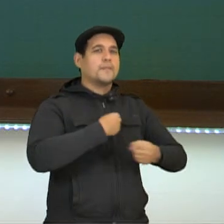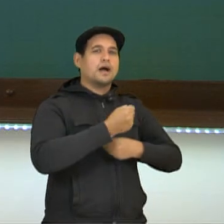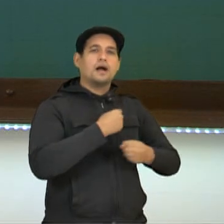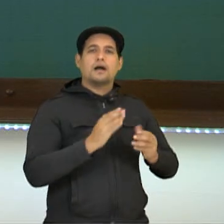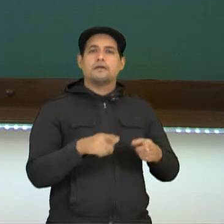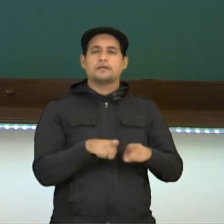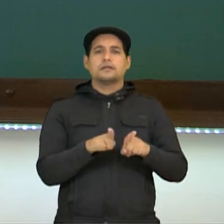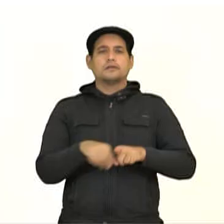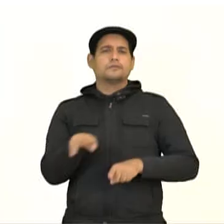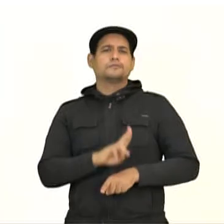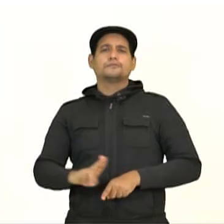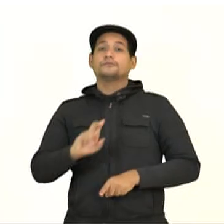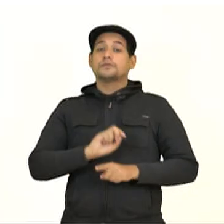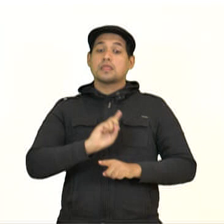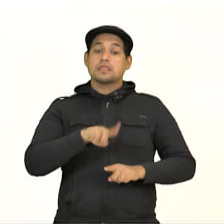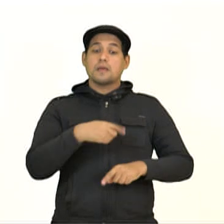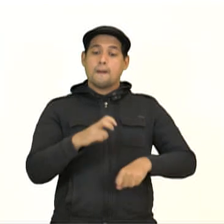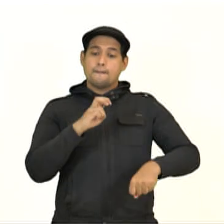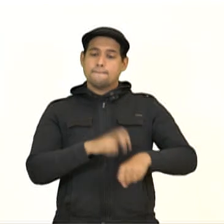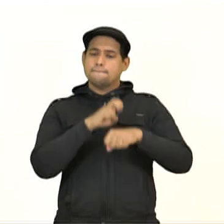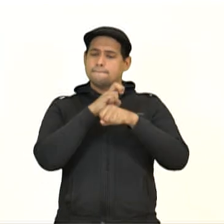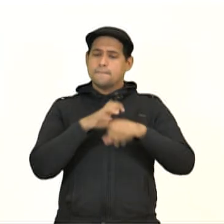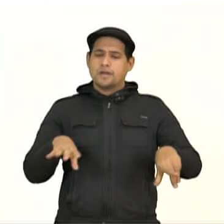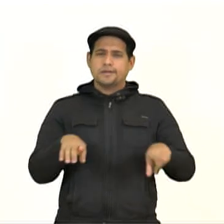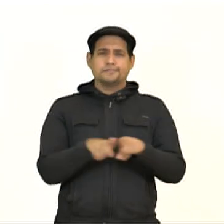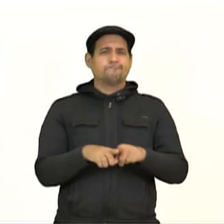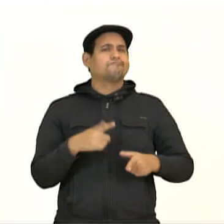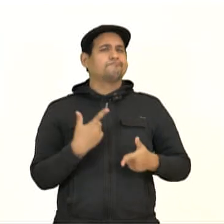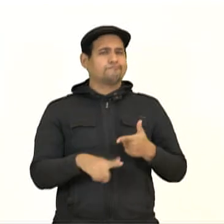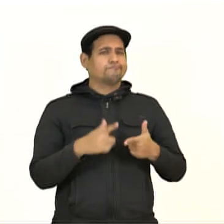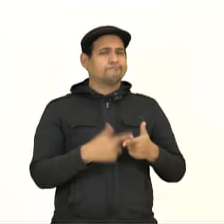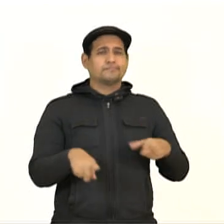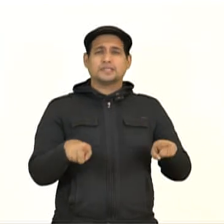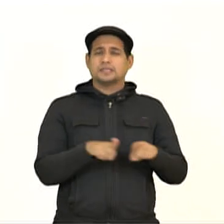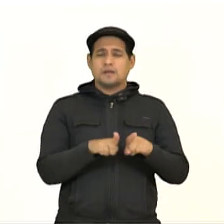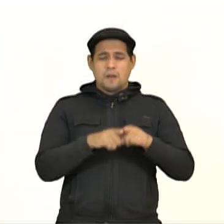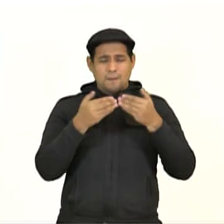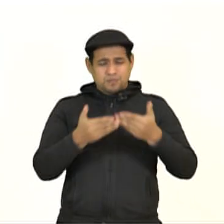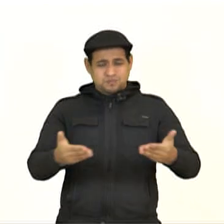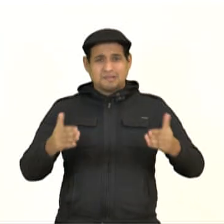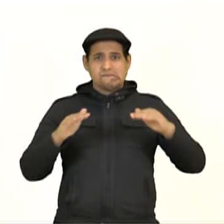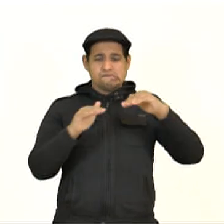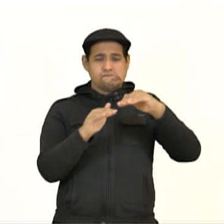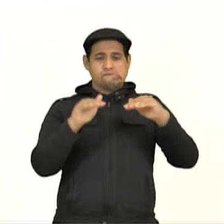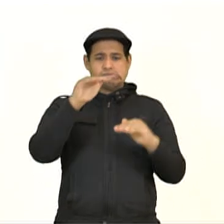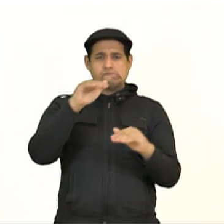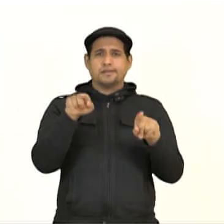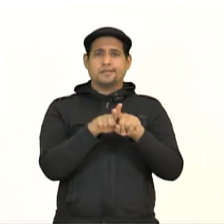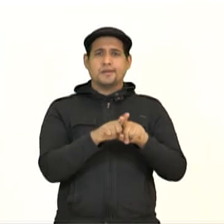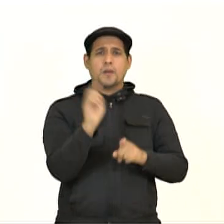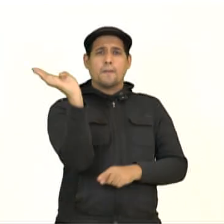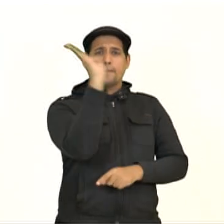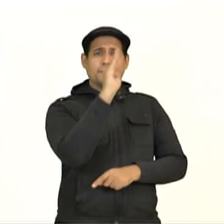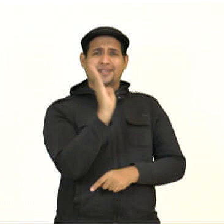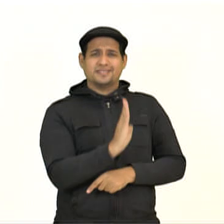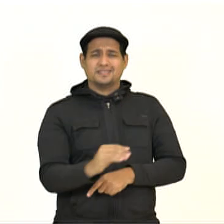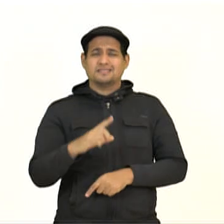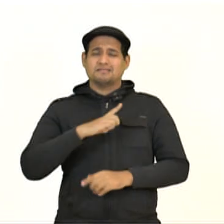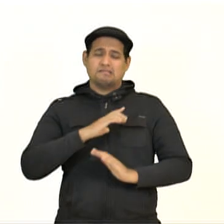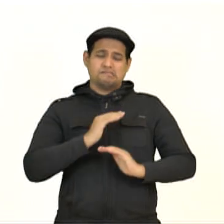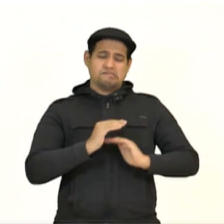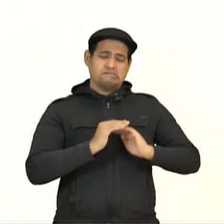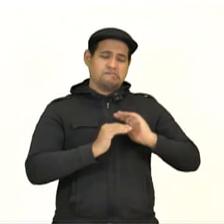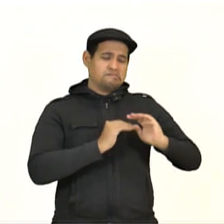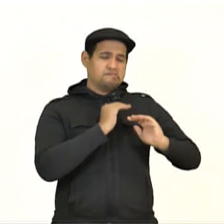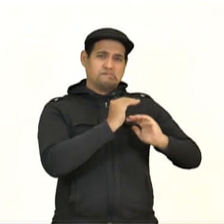aqui, recuperação pós-pandemia, crise escancara a desigualdade e Brasil terá retomada lenta,